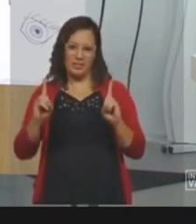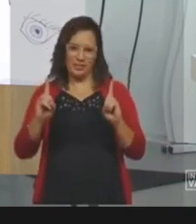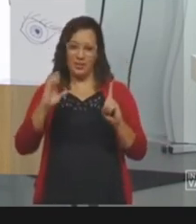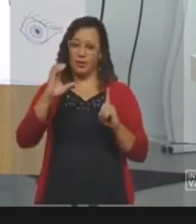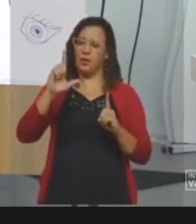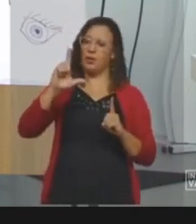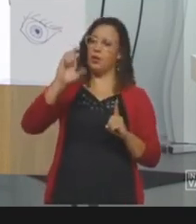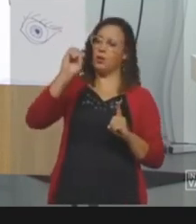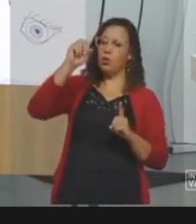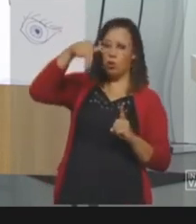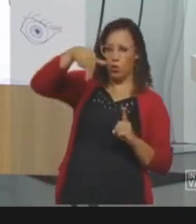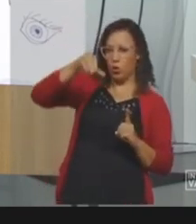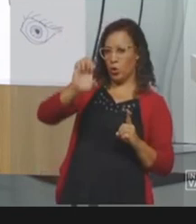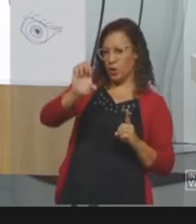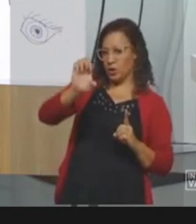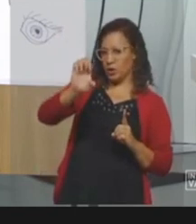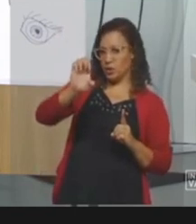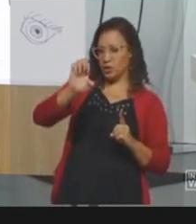clone.